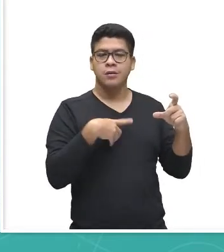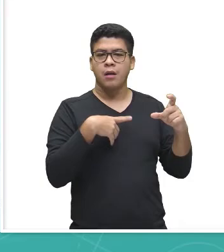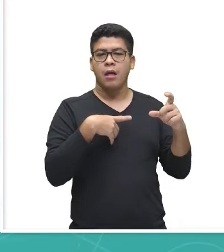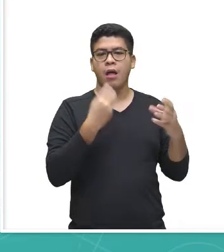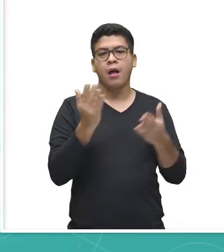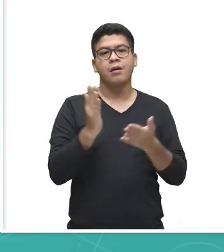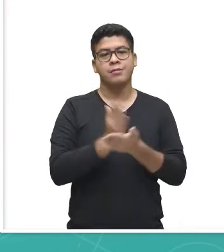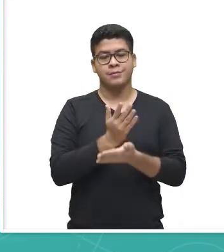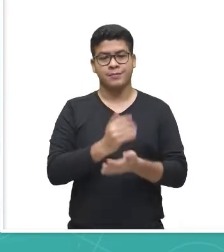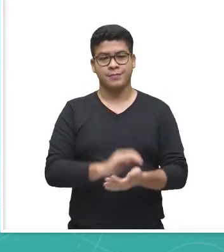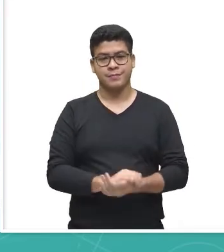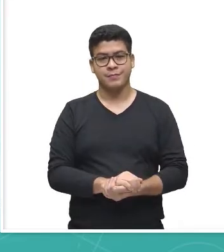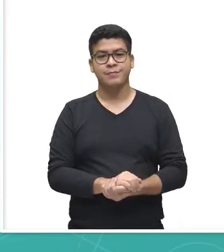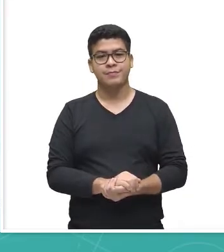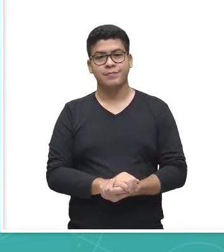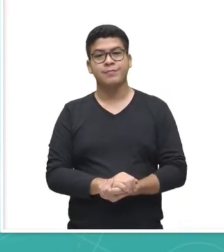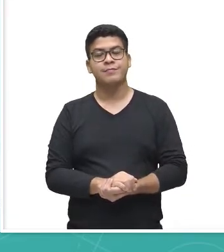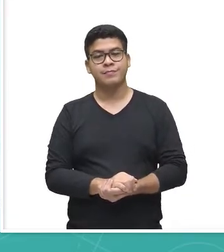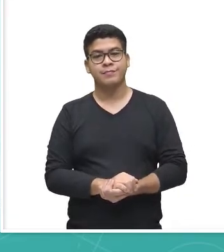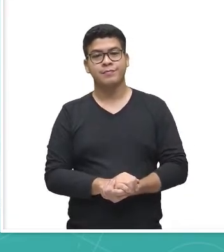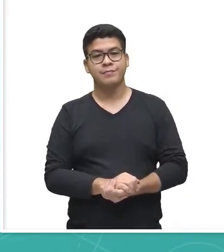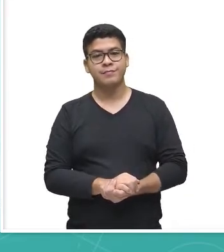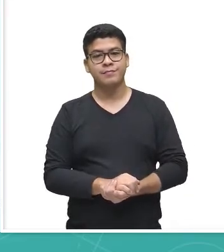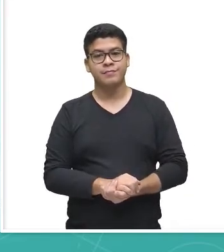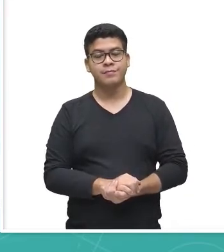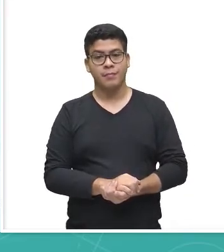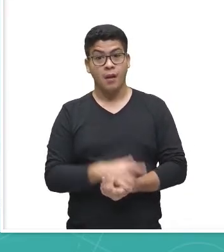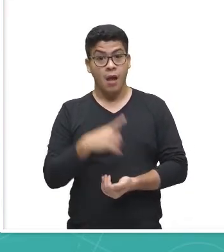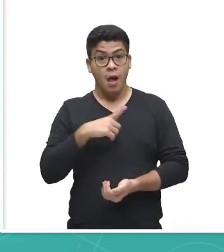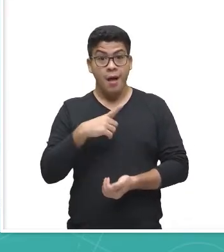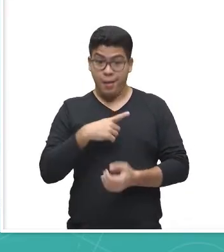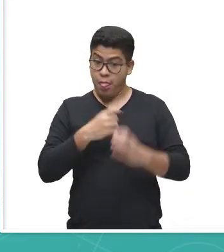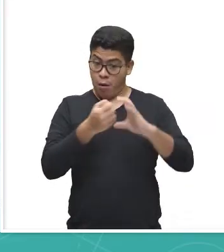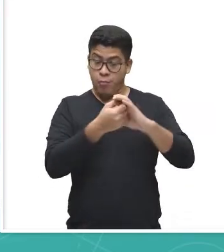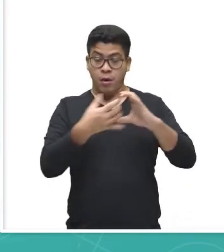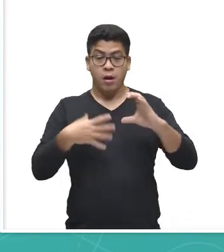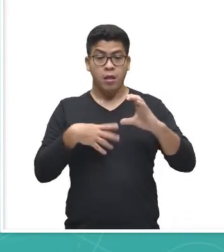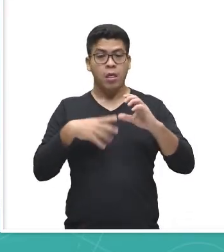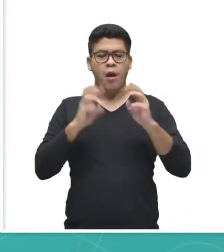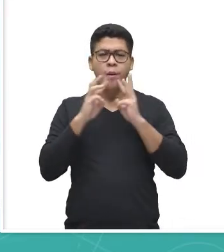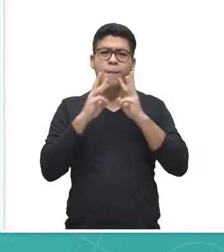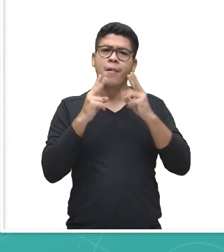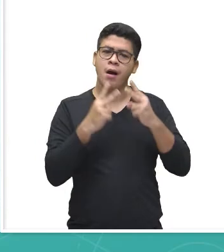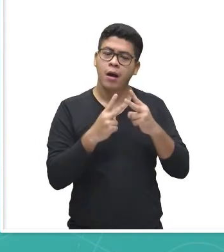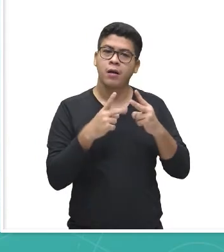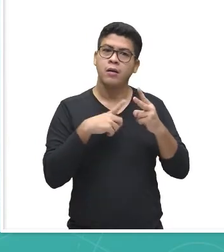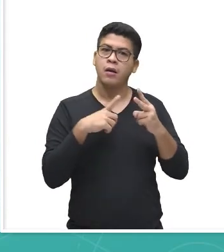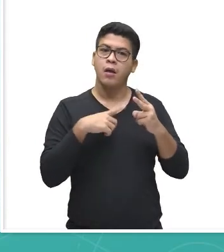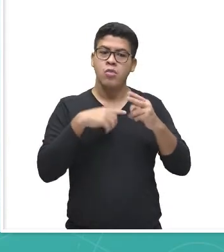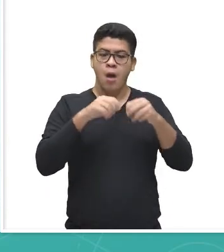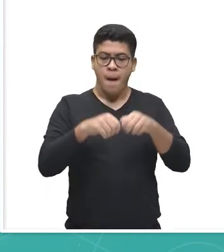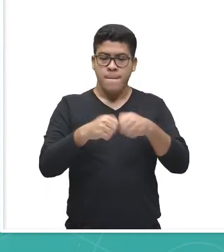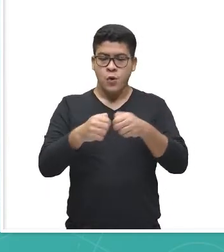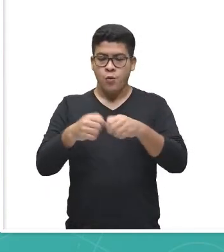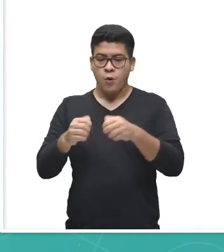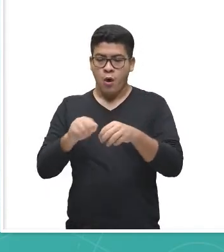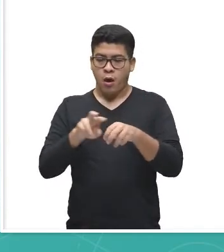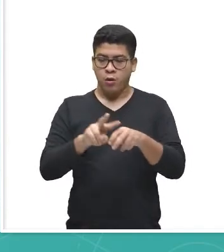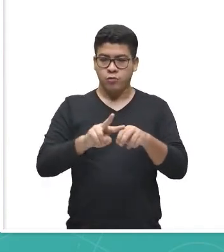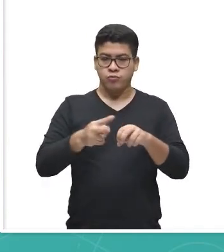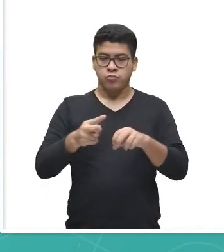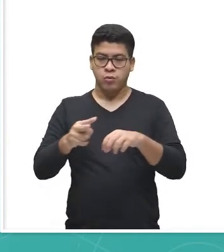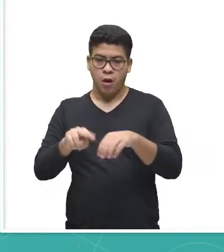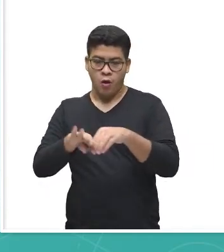pequenos, né? E aí a gente está observando a propriedade que a matéria tem de ser dividida em porções cada vez